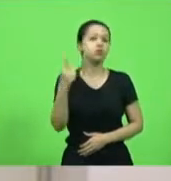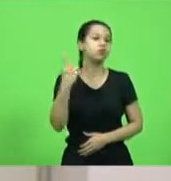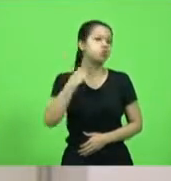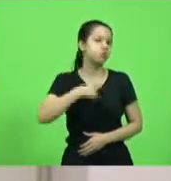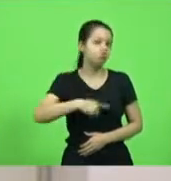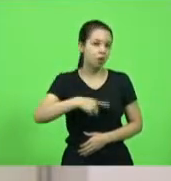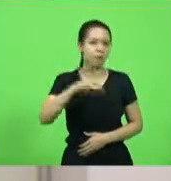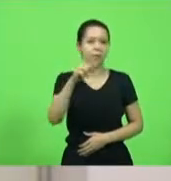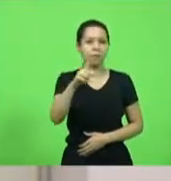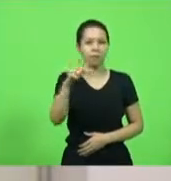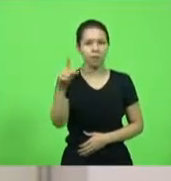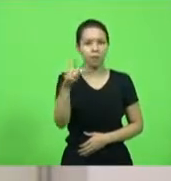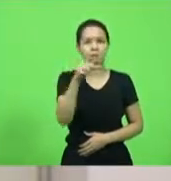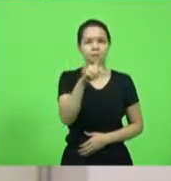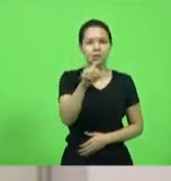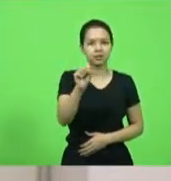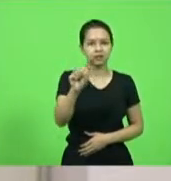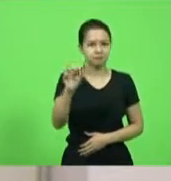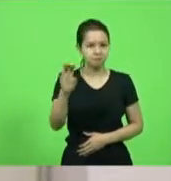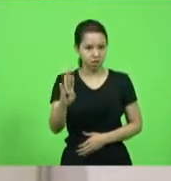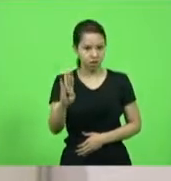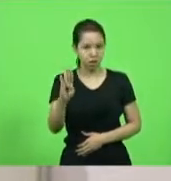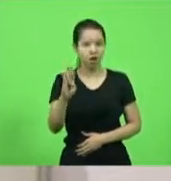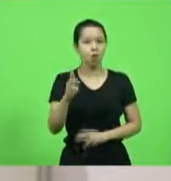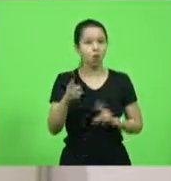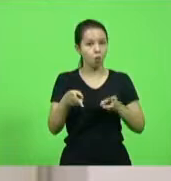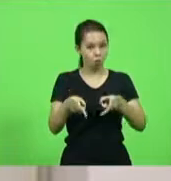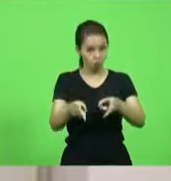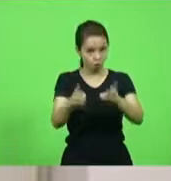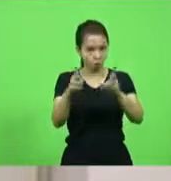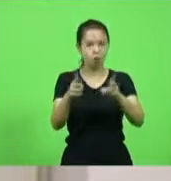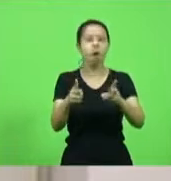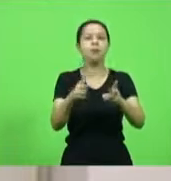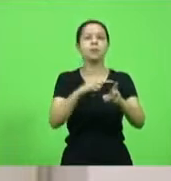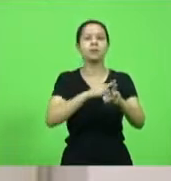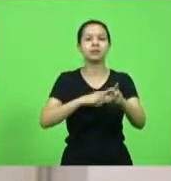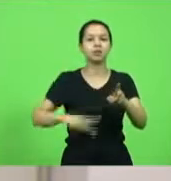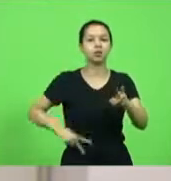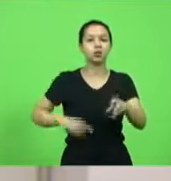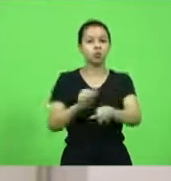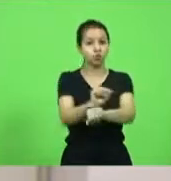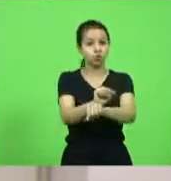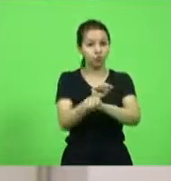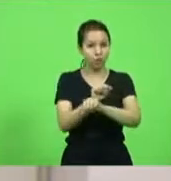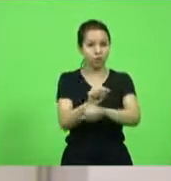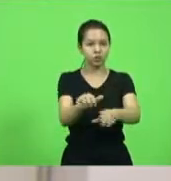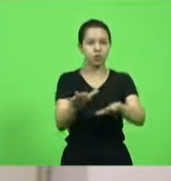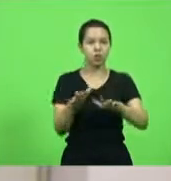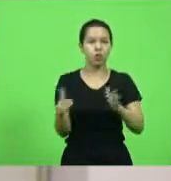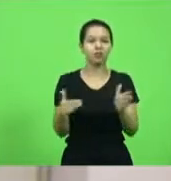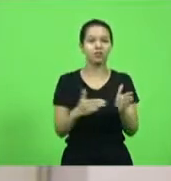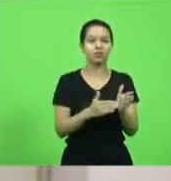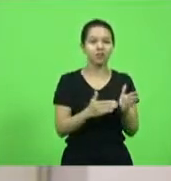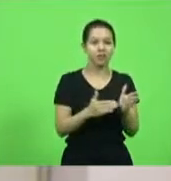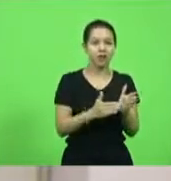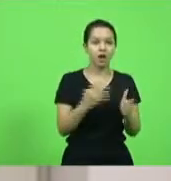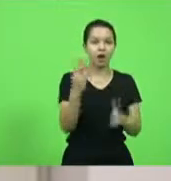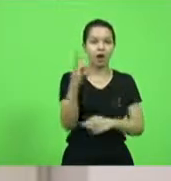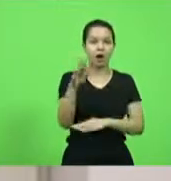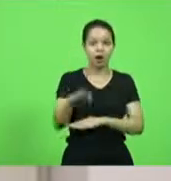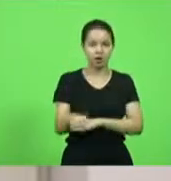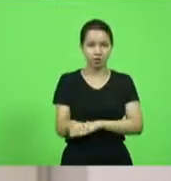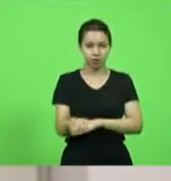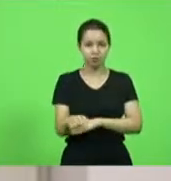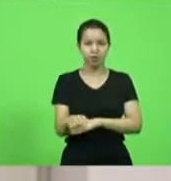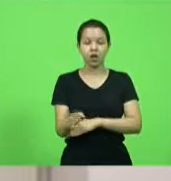Bloco PP e PSB. Ato contínuo, o senhor presidente suspendeu a sessão até às 16 horas.